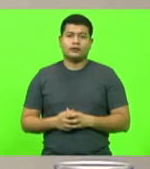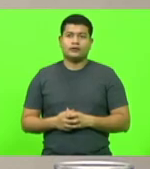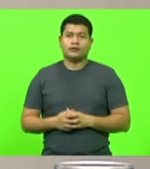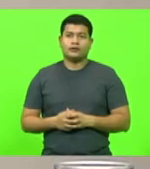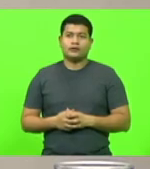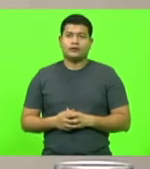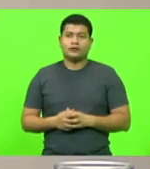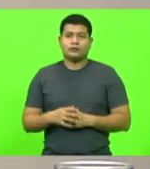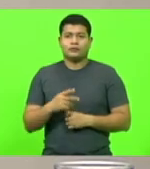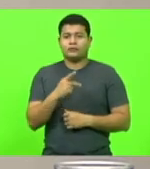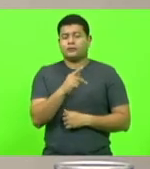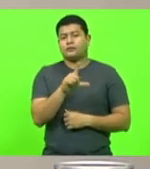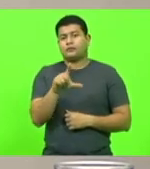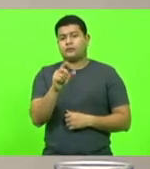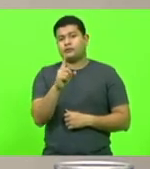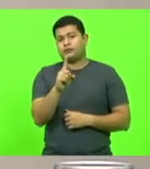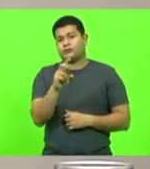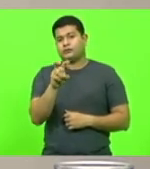PL